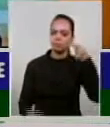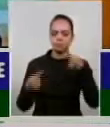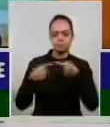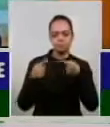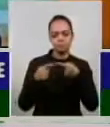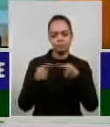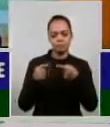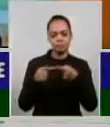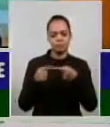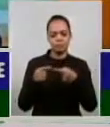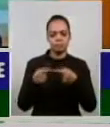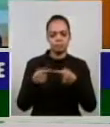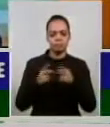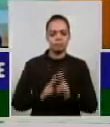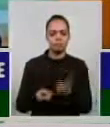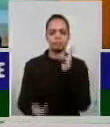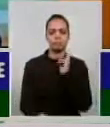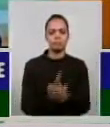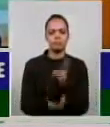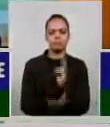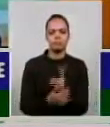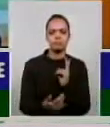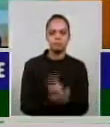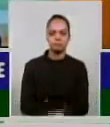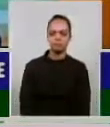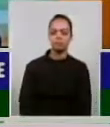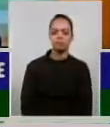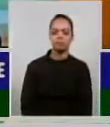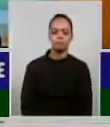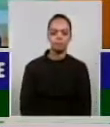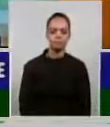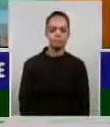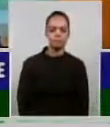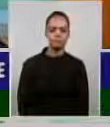vereadores que concordam, permaneçam como estão.